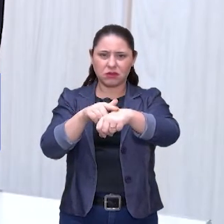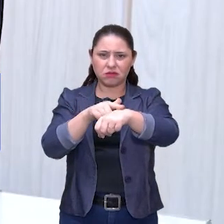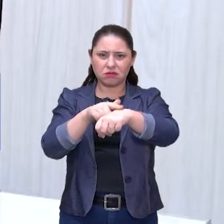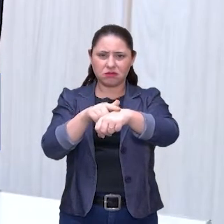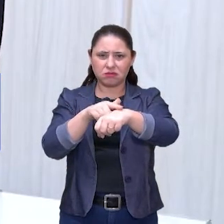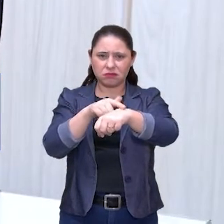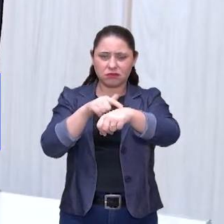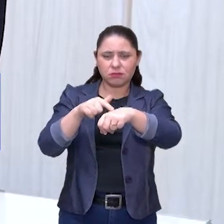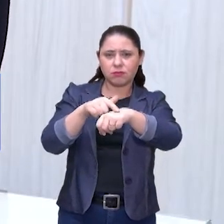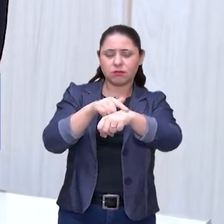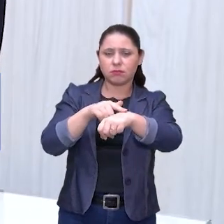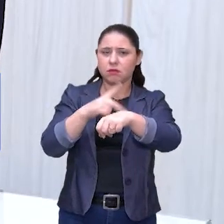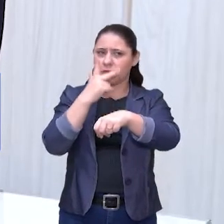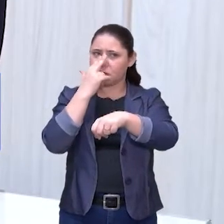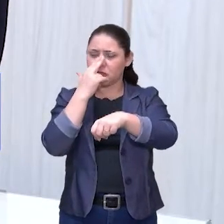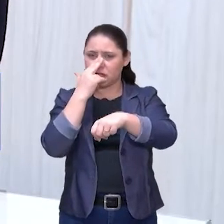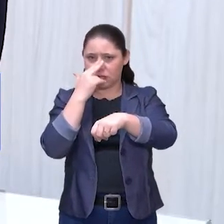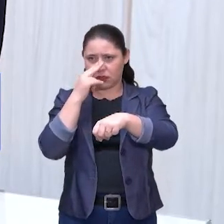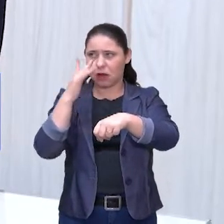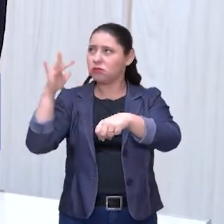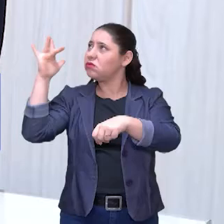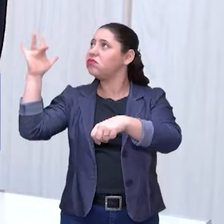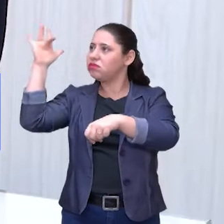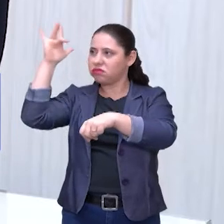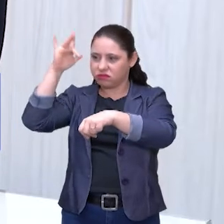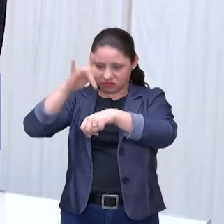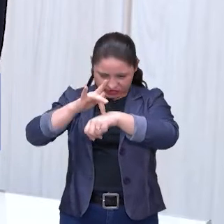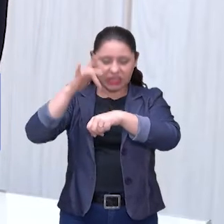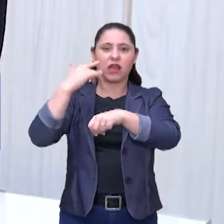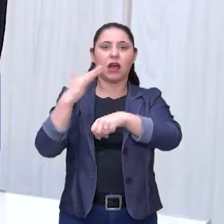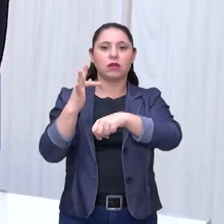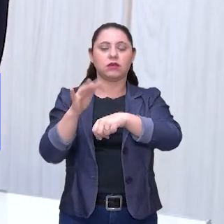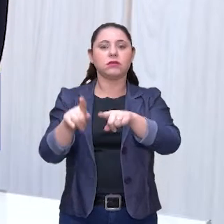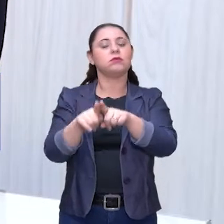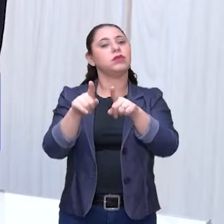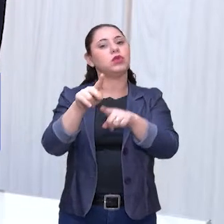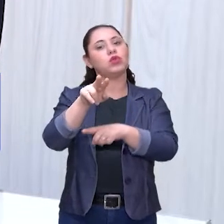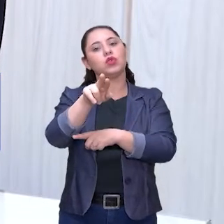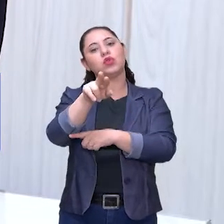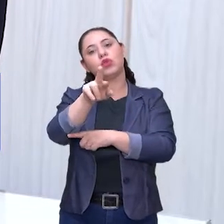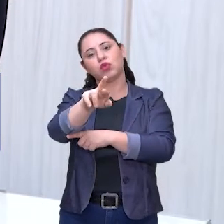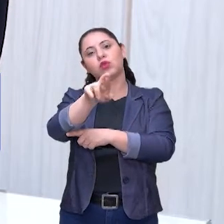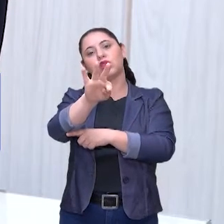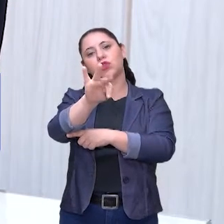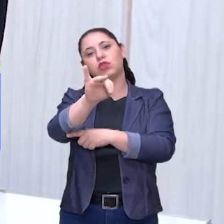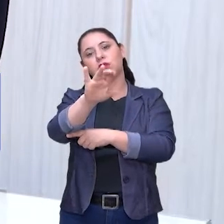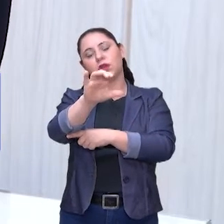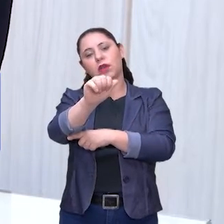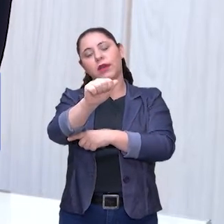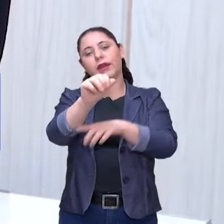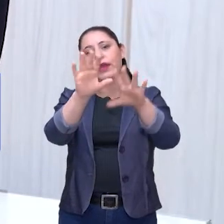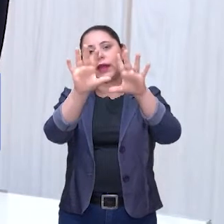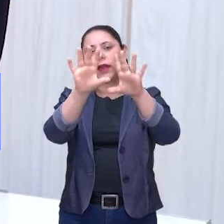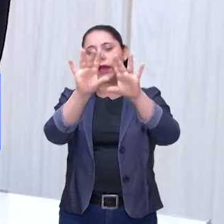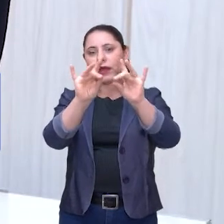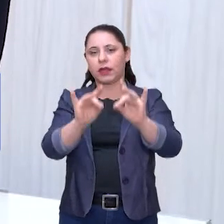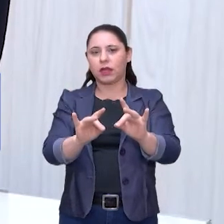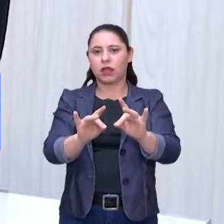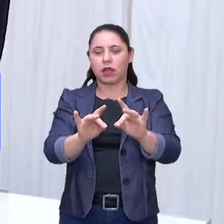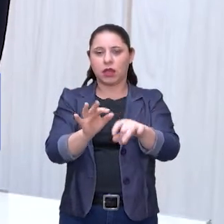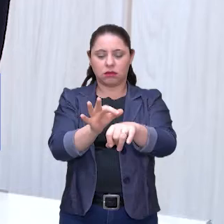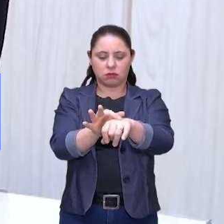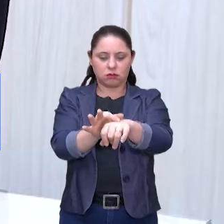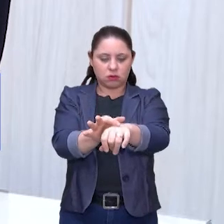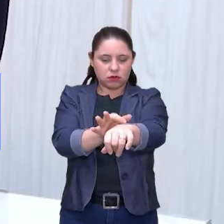fica inchado, a pele fica inchada, como se fosse picada de abelha. Né? Só que a placa de urtica ela tem